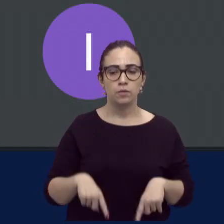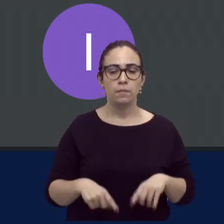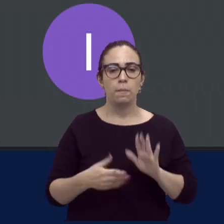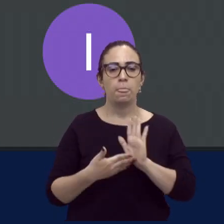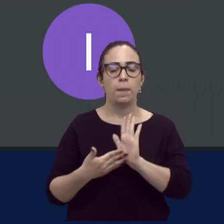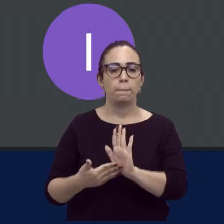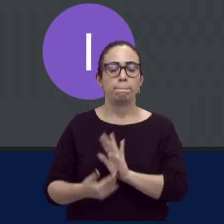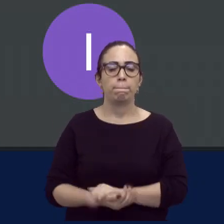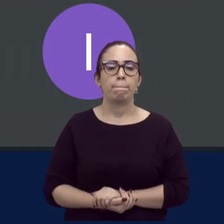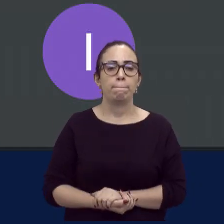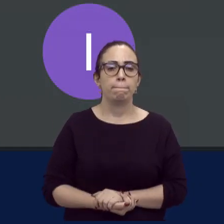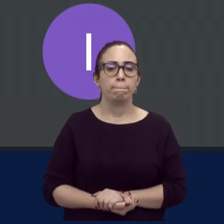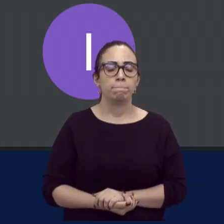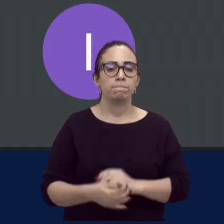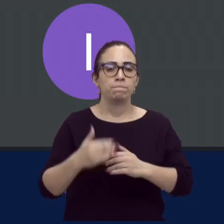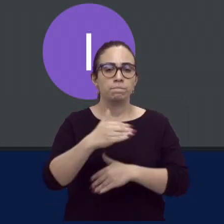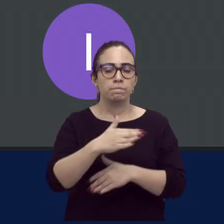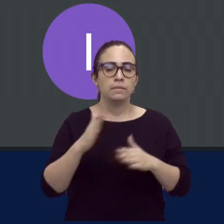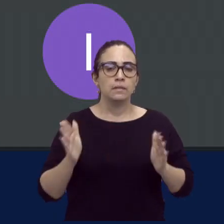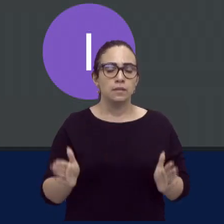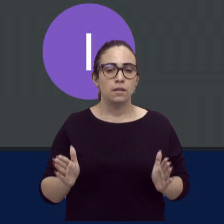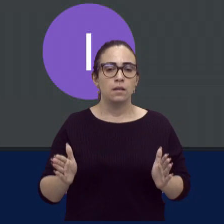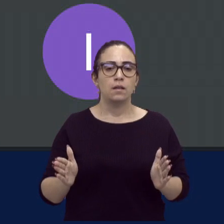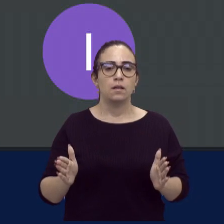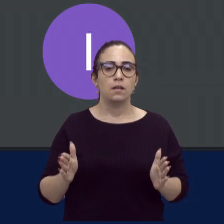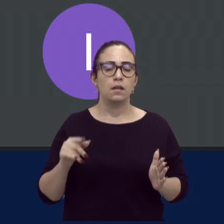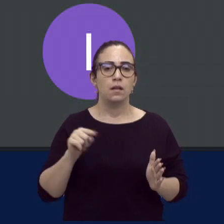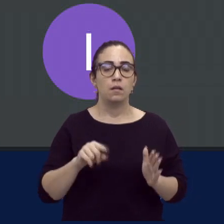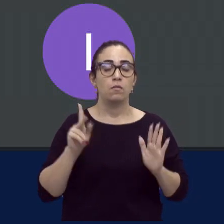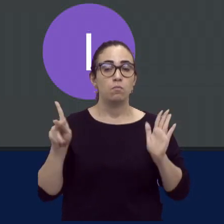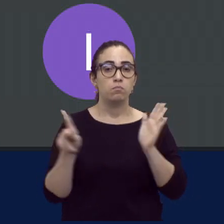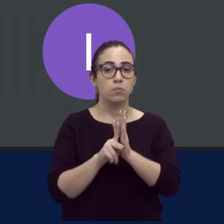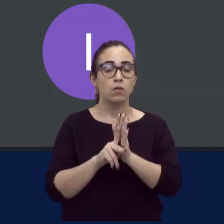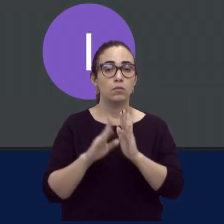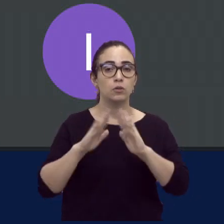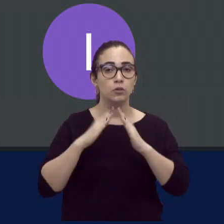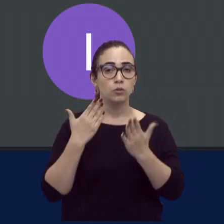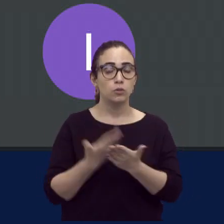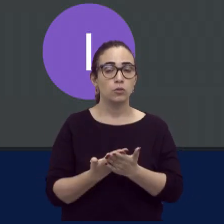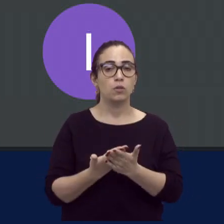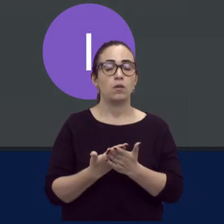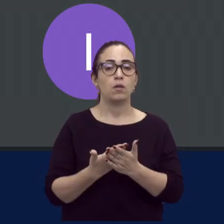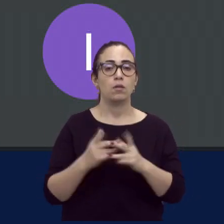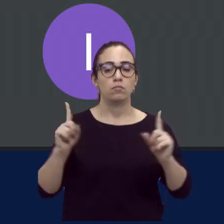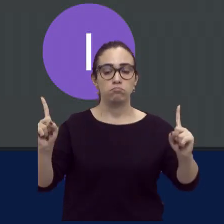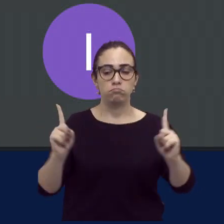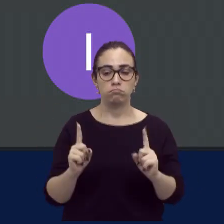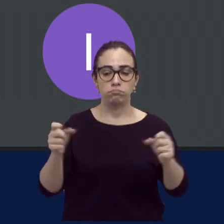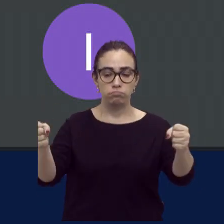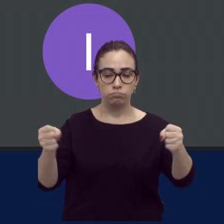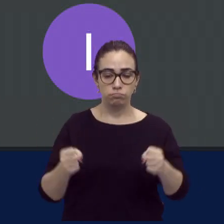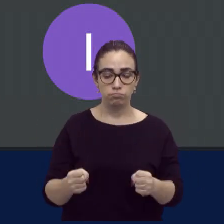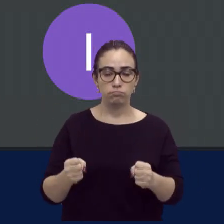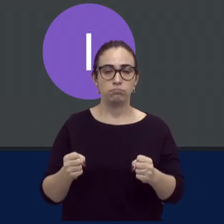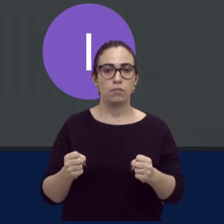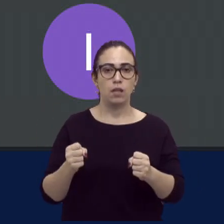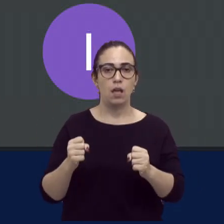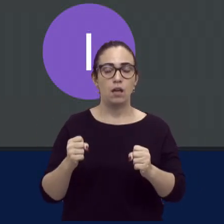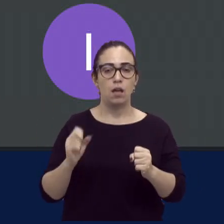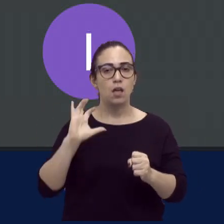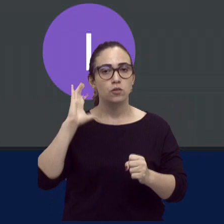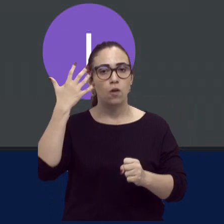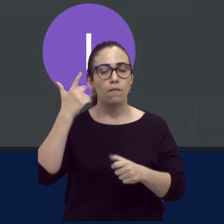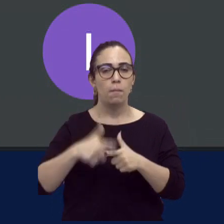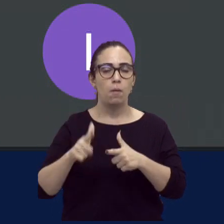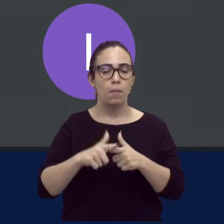por exemplo, uma sala de mediação de conflitos escolares em uma instituição de ensino,